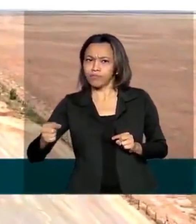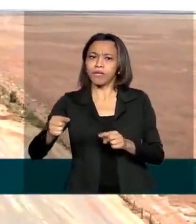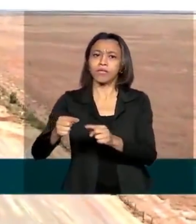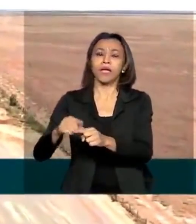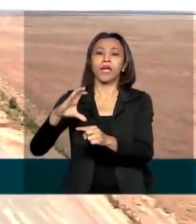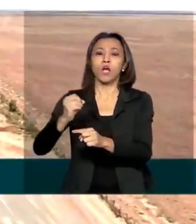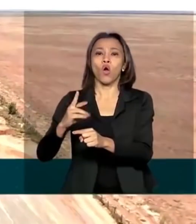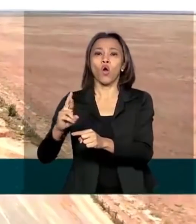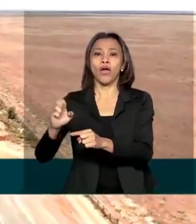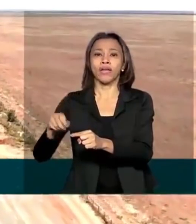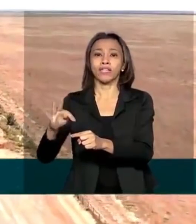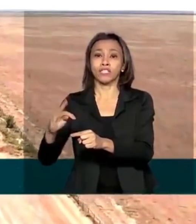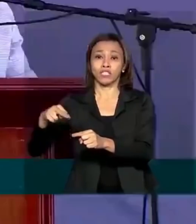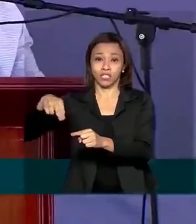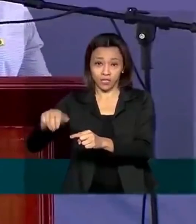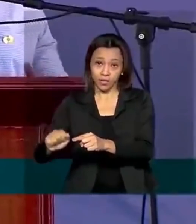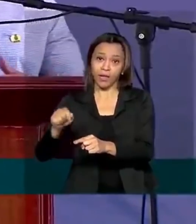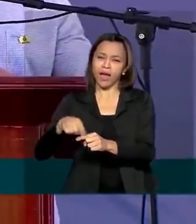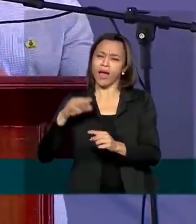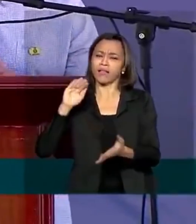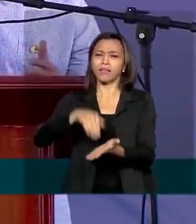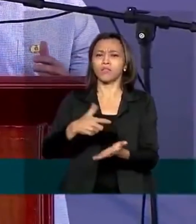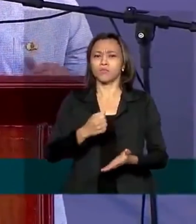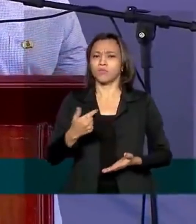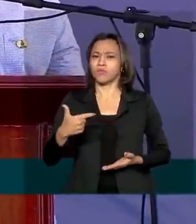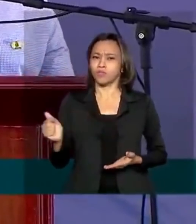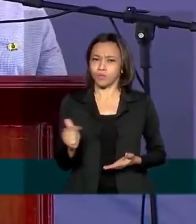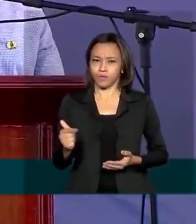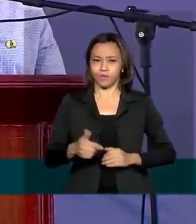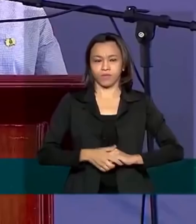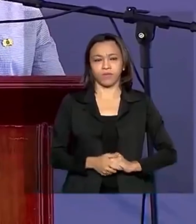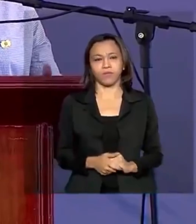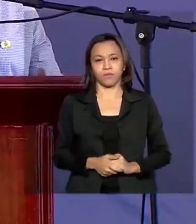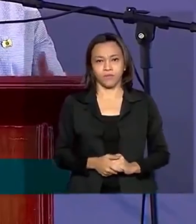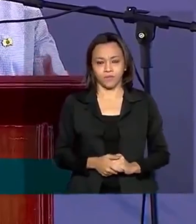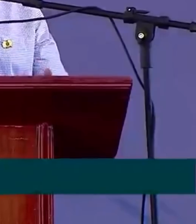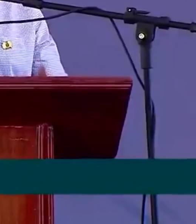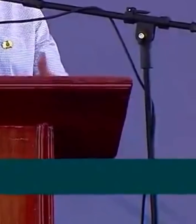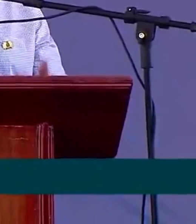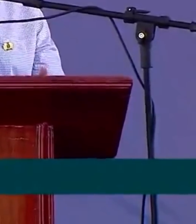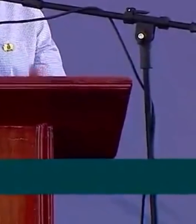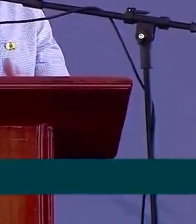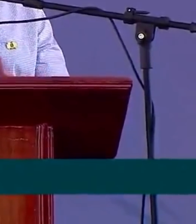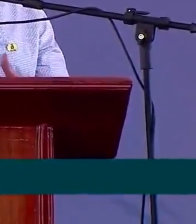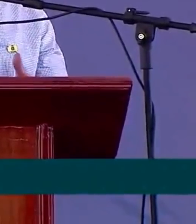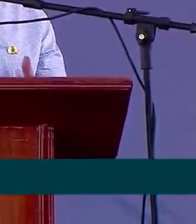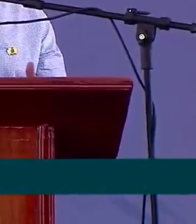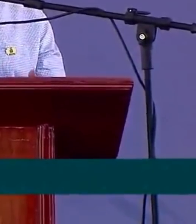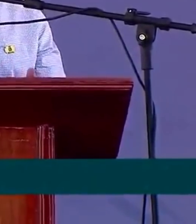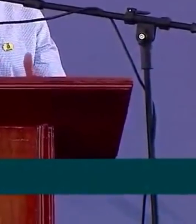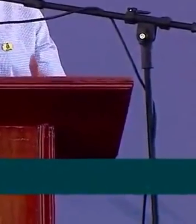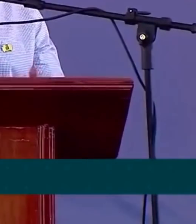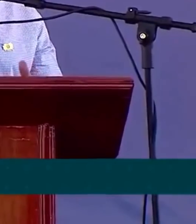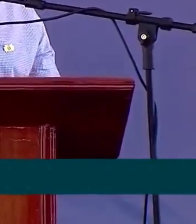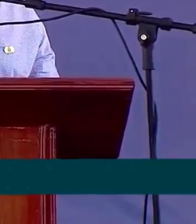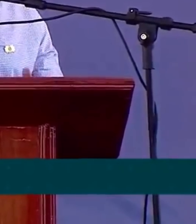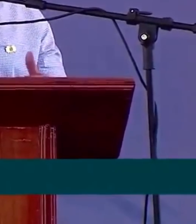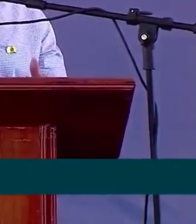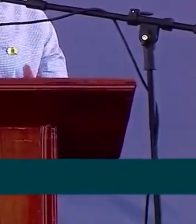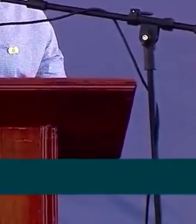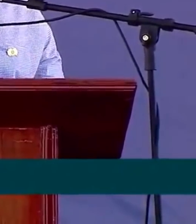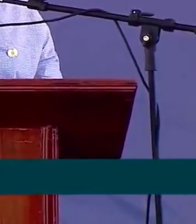é que fique pronto em 2022. Depois de mais de 20 anos, o Exército que sempre trabalhou com muito